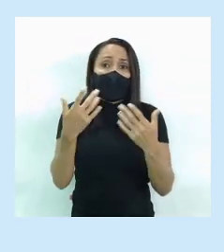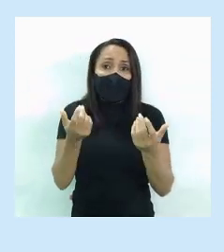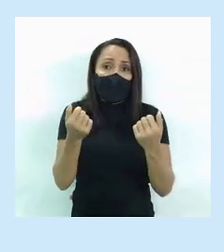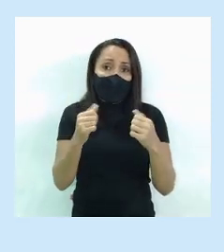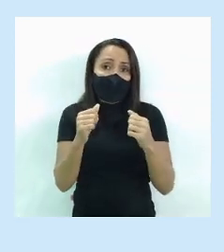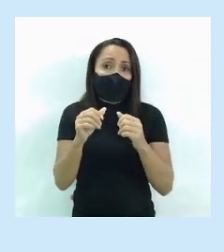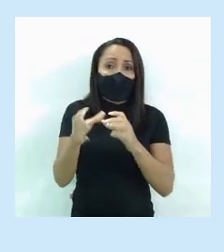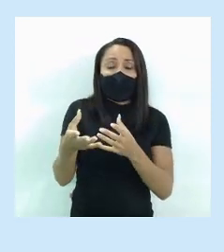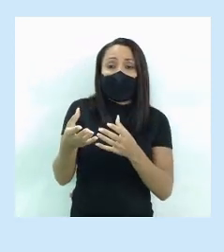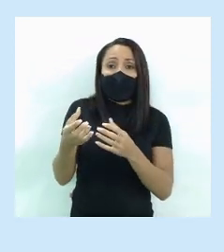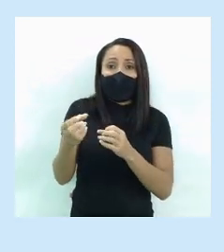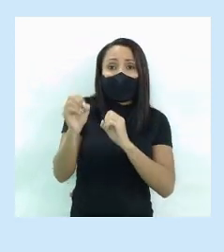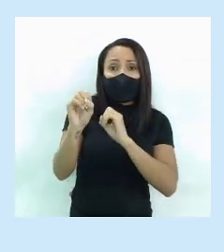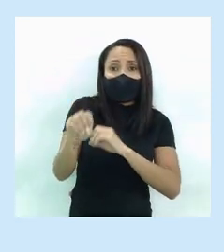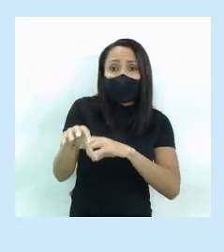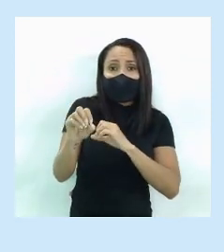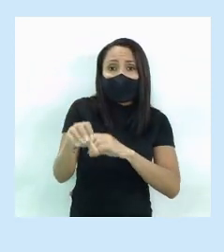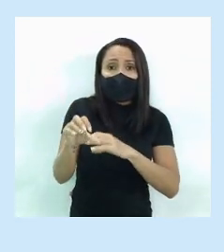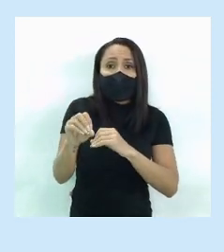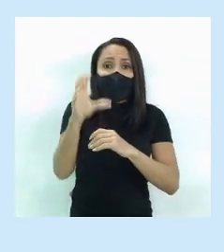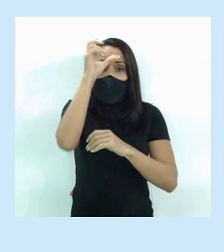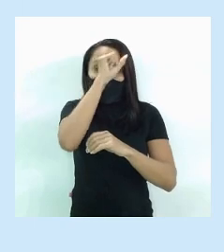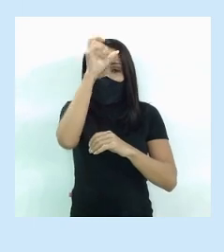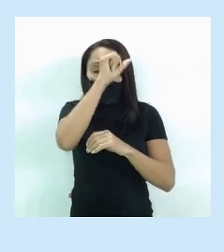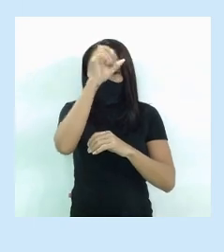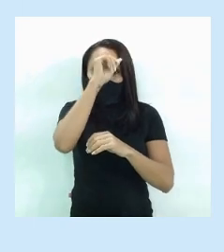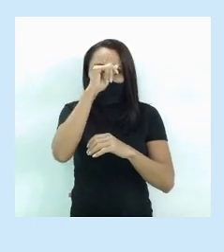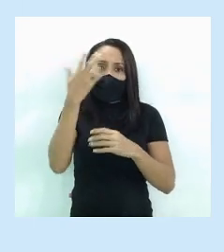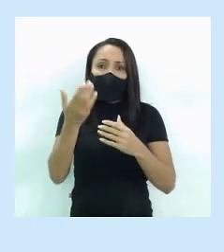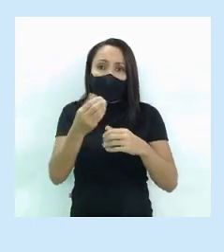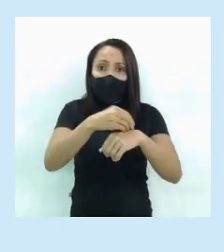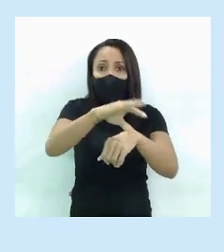é o que ele aprende no dia a dia para passar para as pessoas. Tá certo?